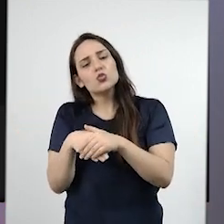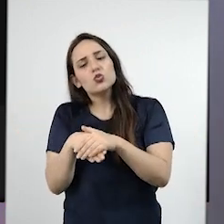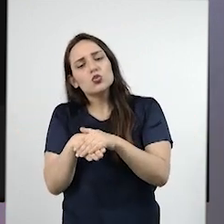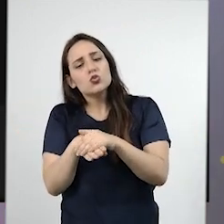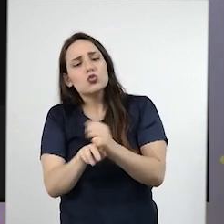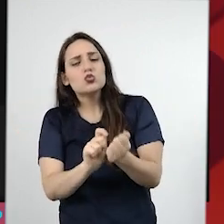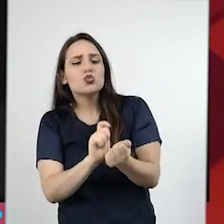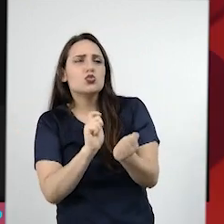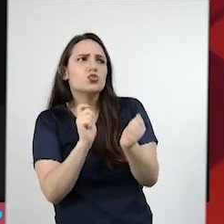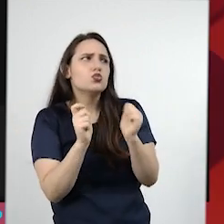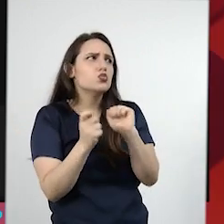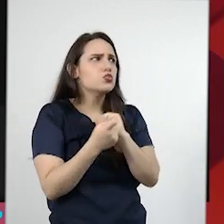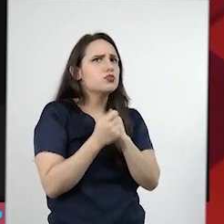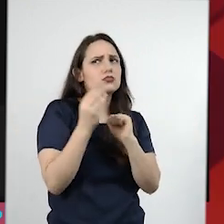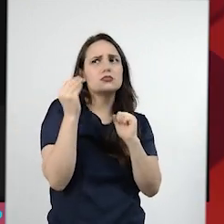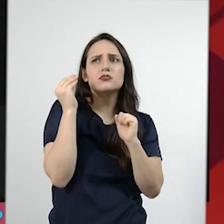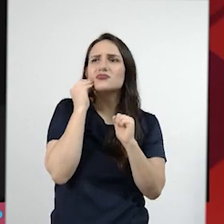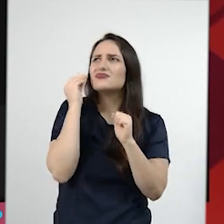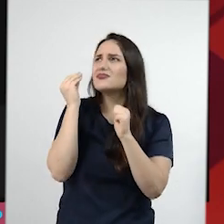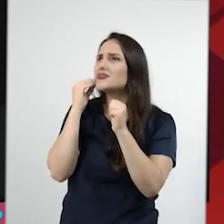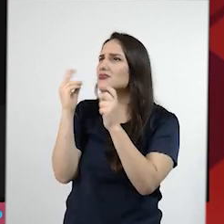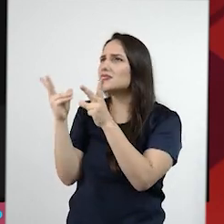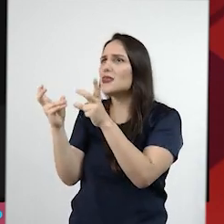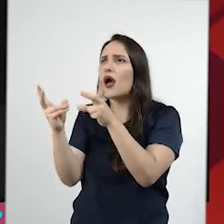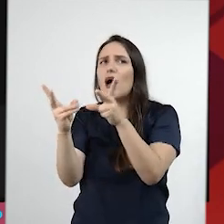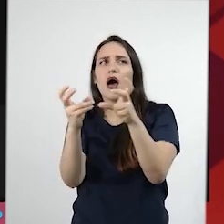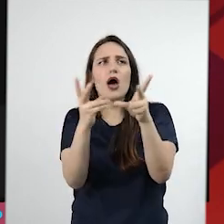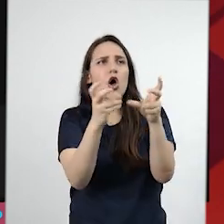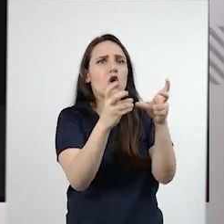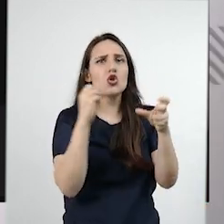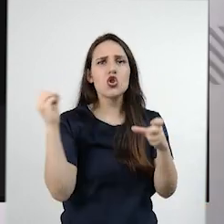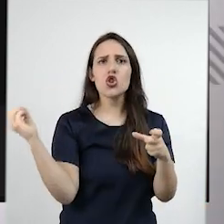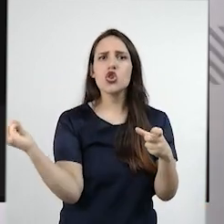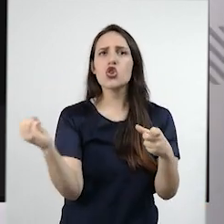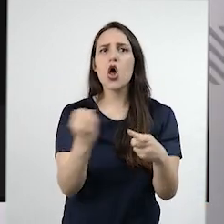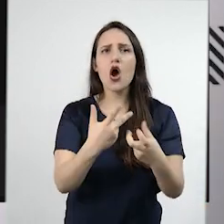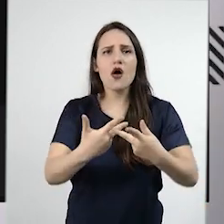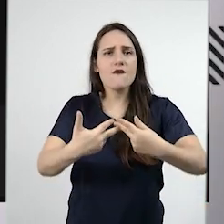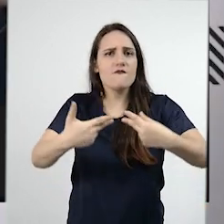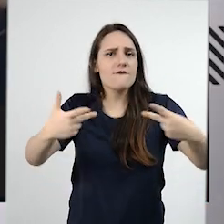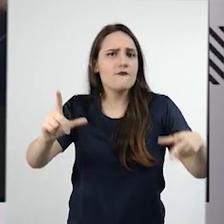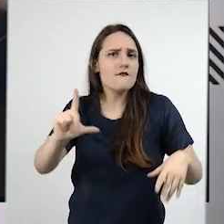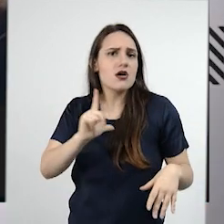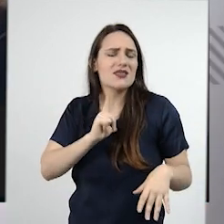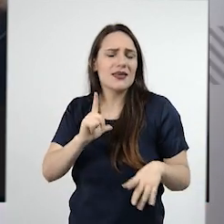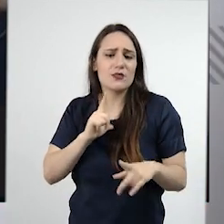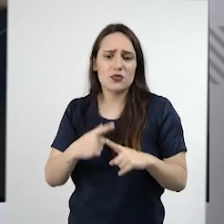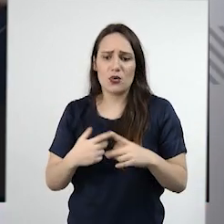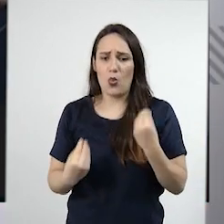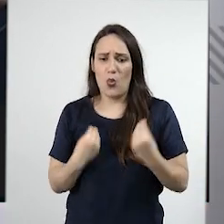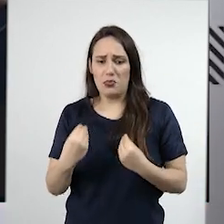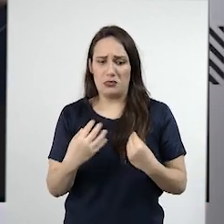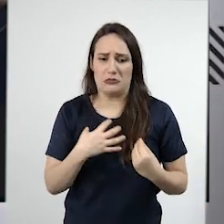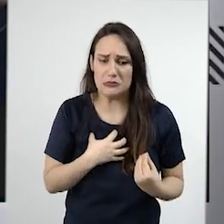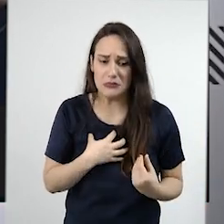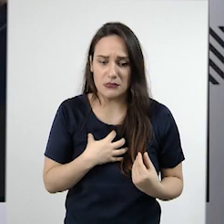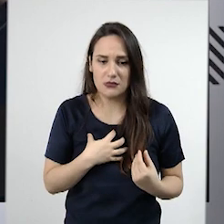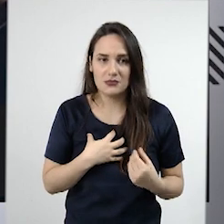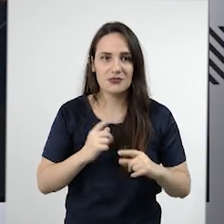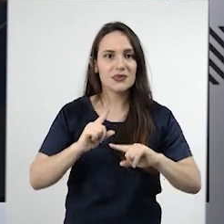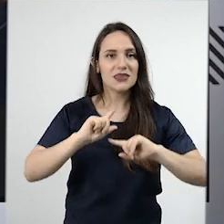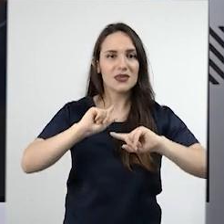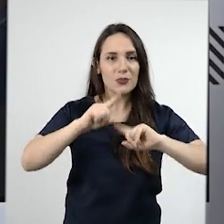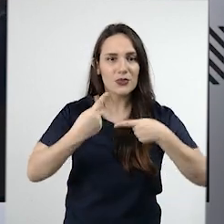tentando entender toda essa situação nova social e de saúde, né? Mas num